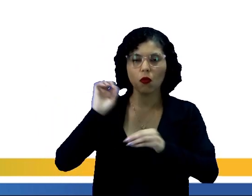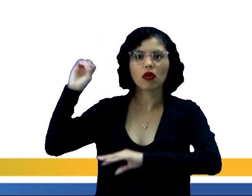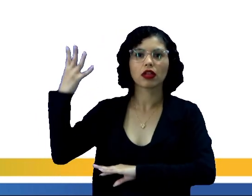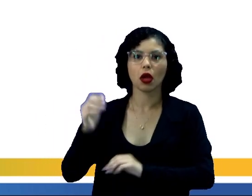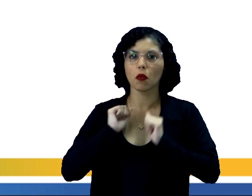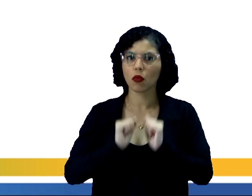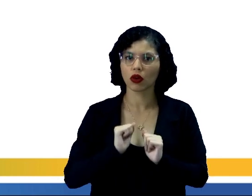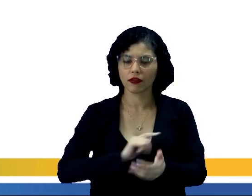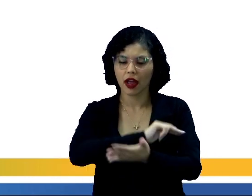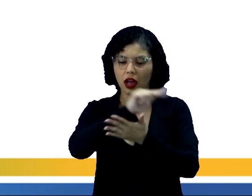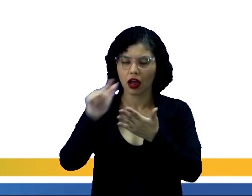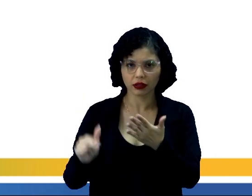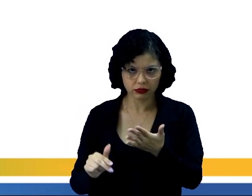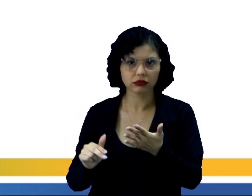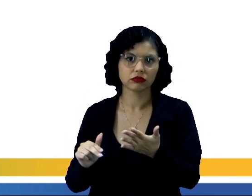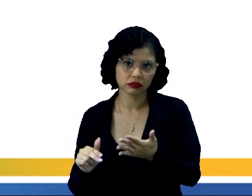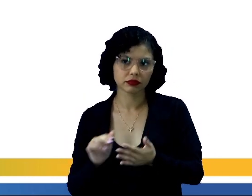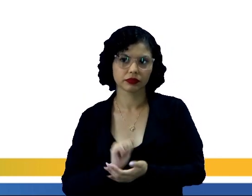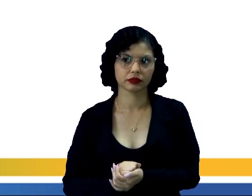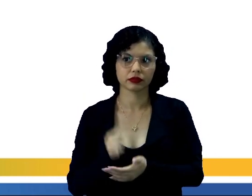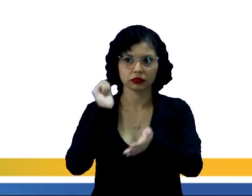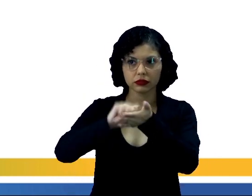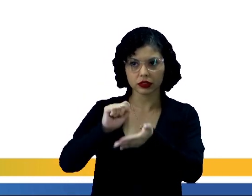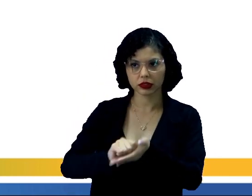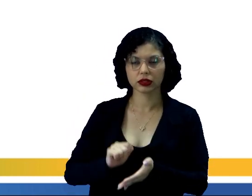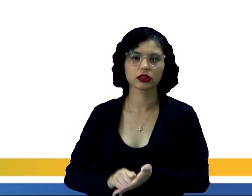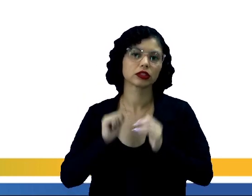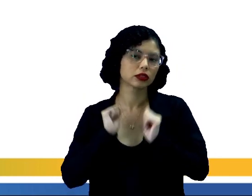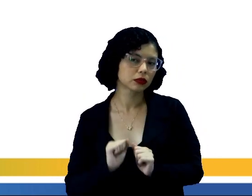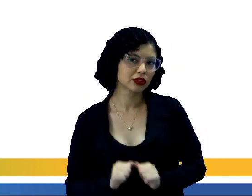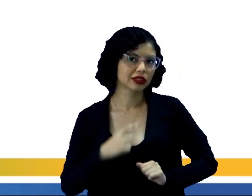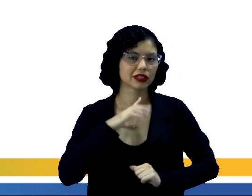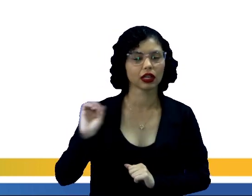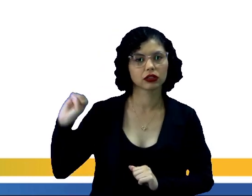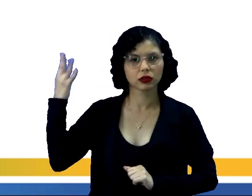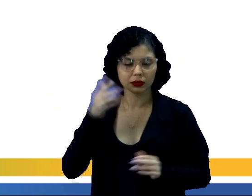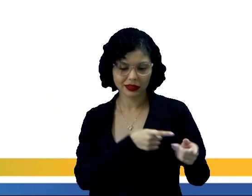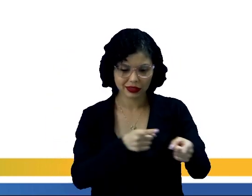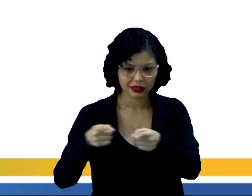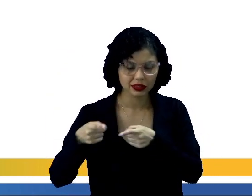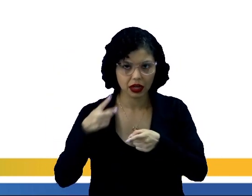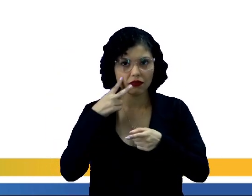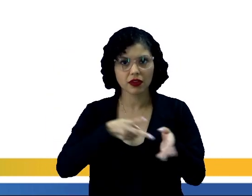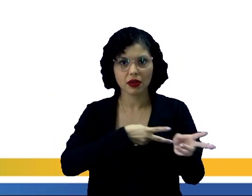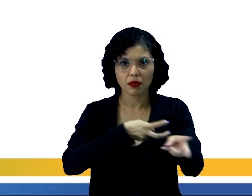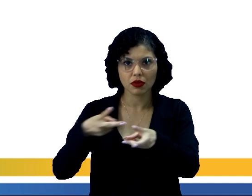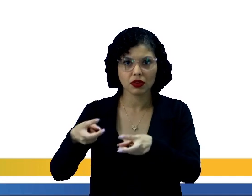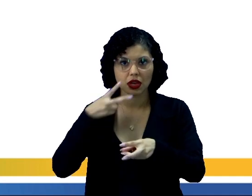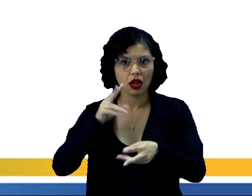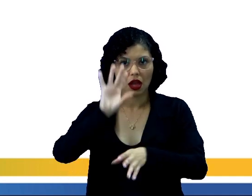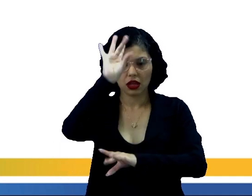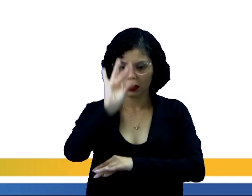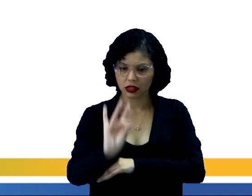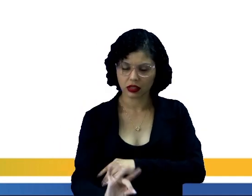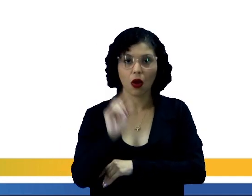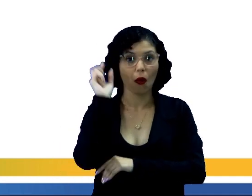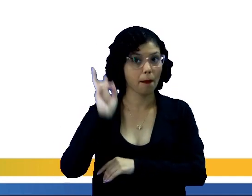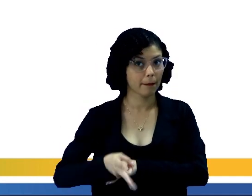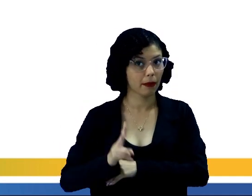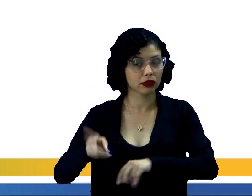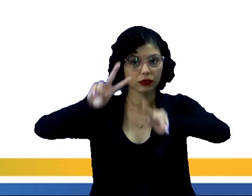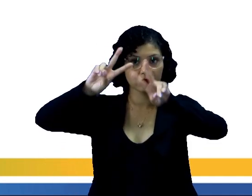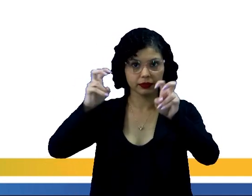isso pode ser feito de várias formas, tá? A escrita, ela tem essa função de mostrar de várias formas um mesmo